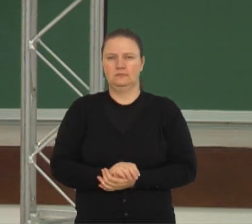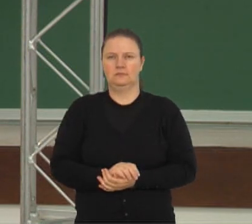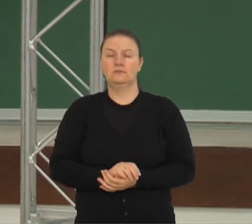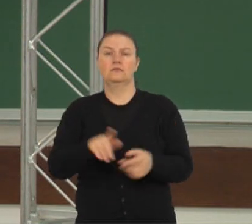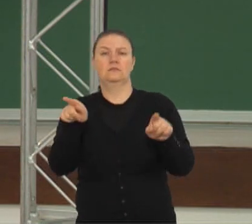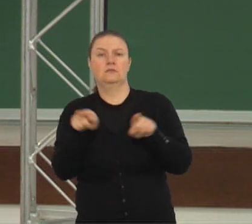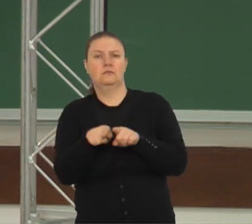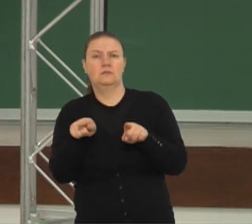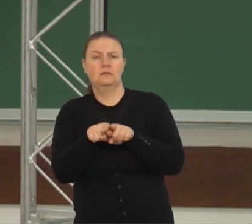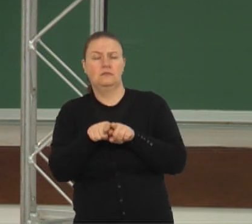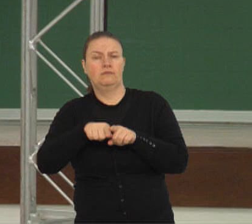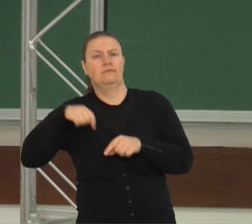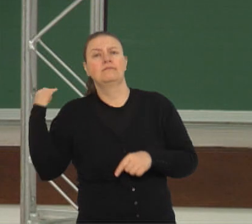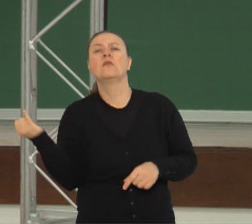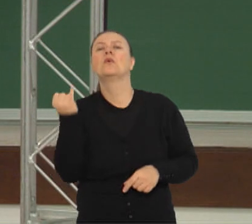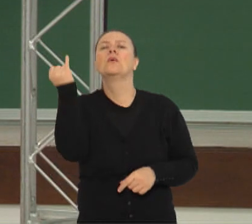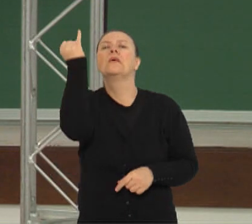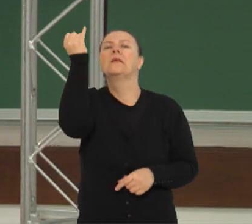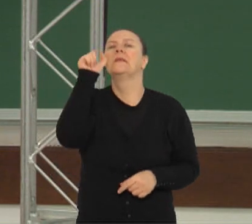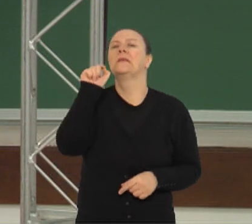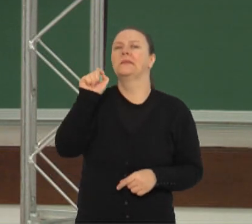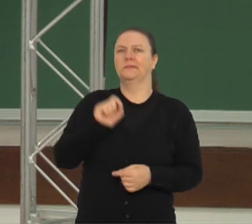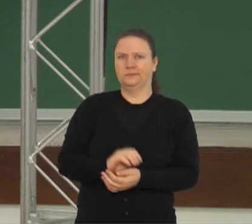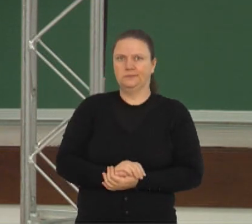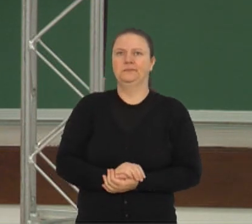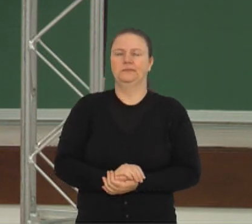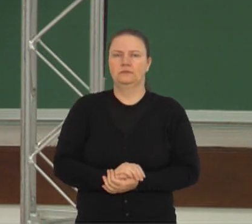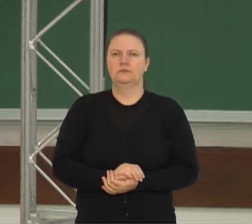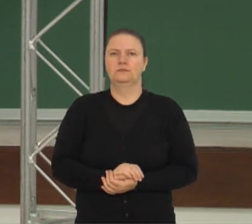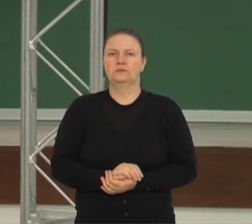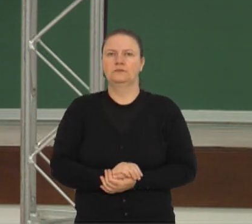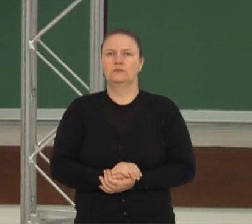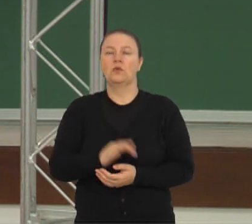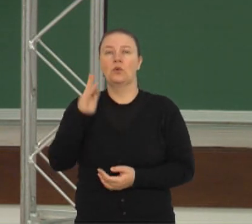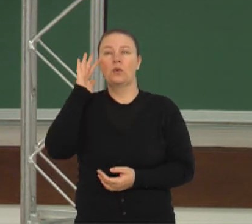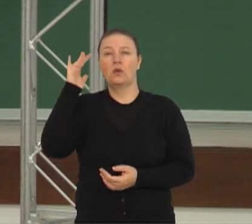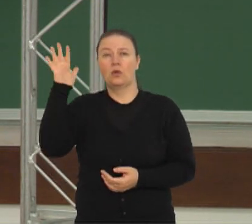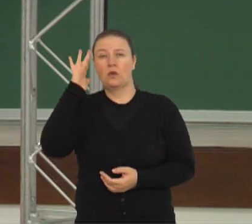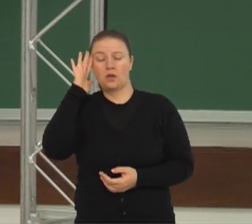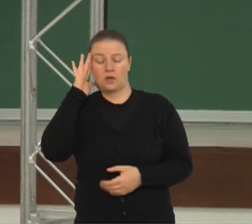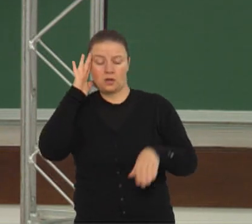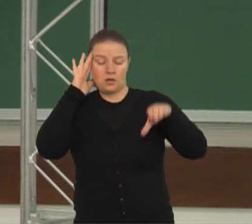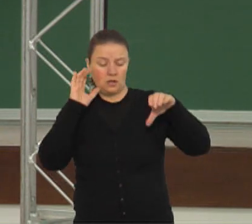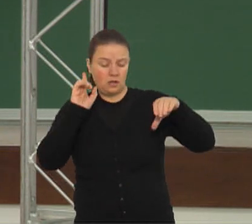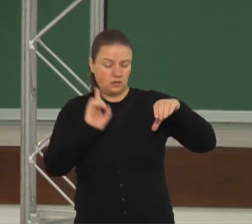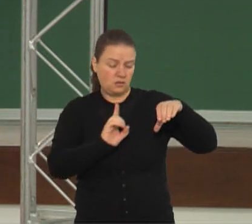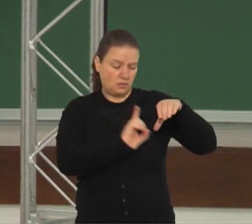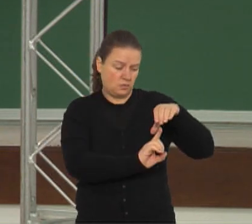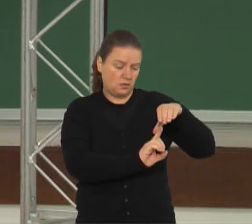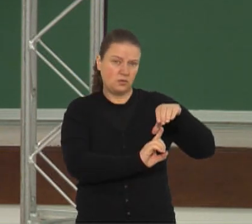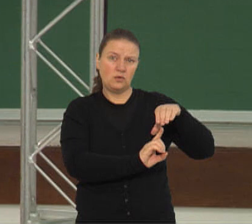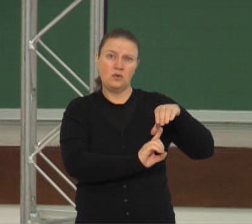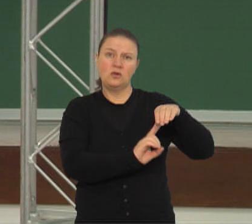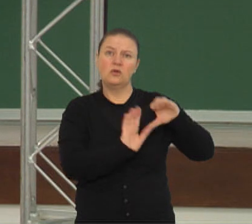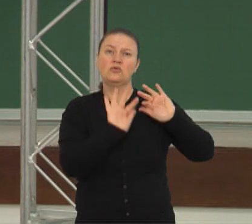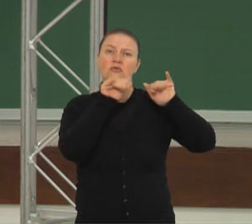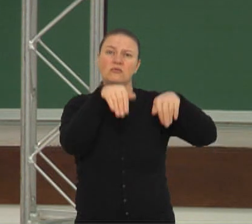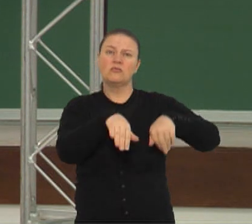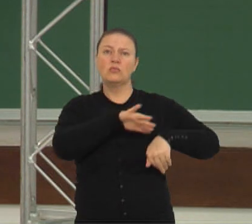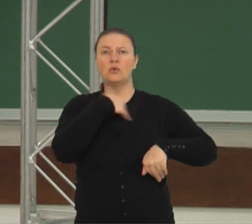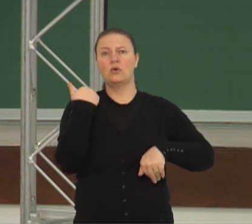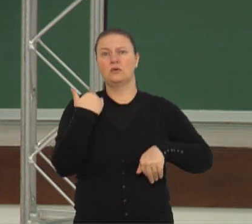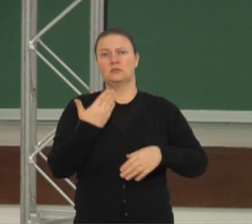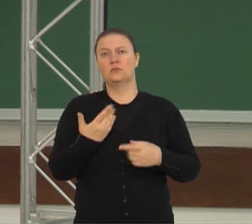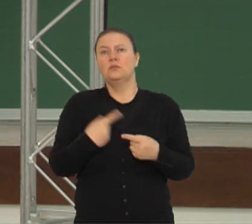O ponto muito importante ali, nesse mito da caverna, é que o filósofo morre no final. Mas por que ele morre? Ele morre porque